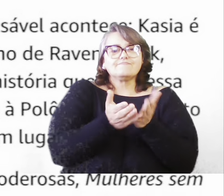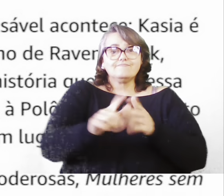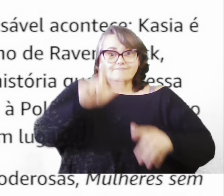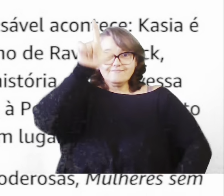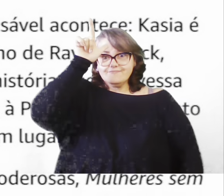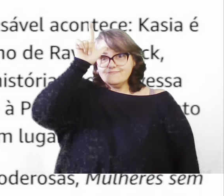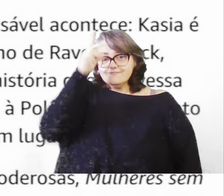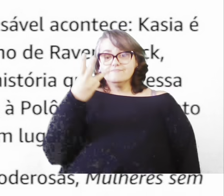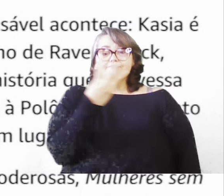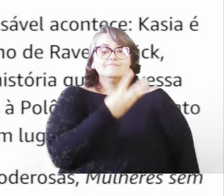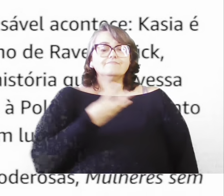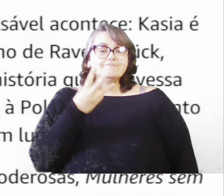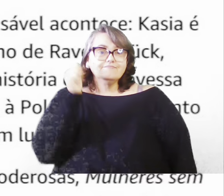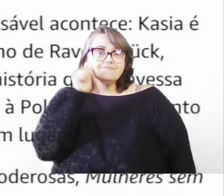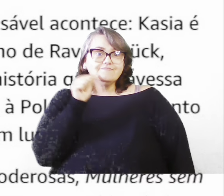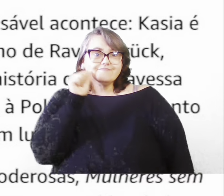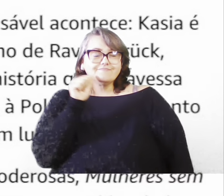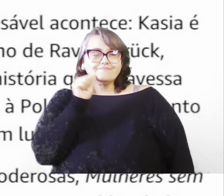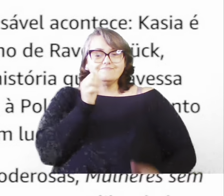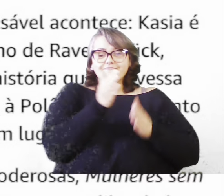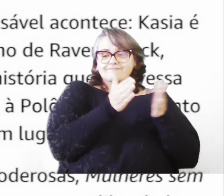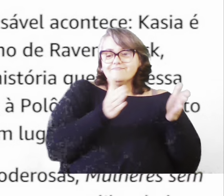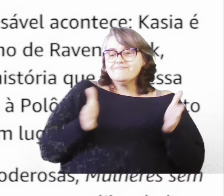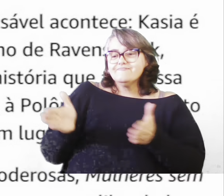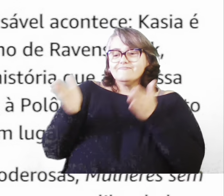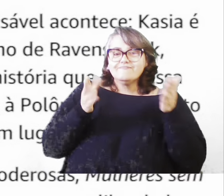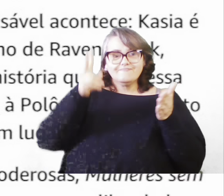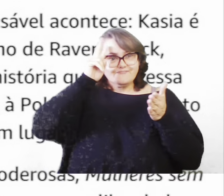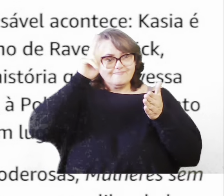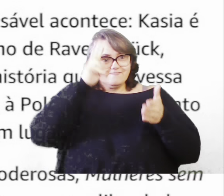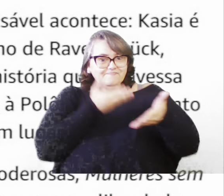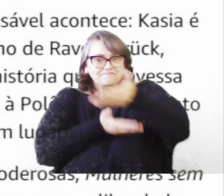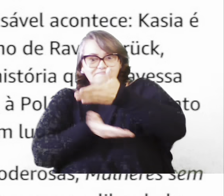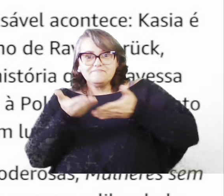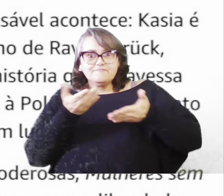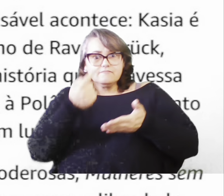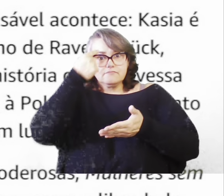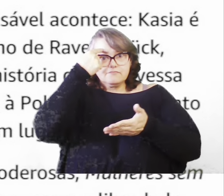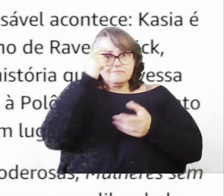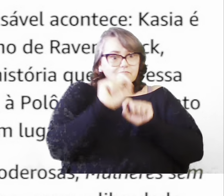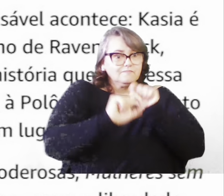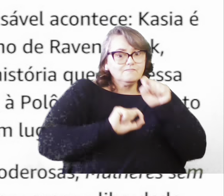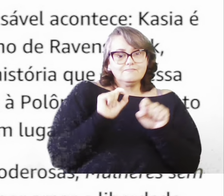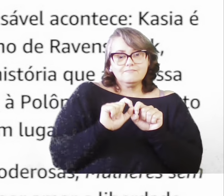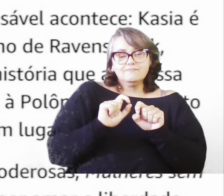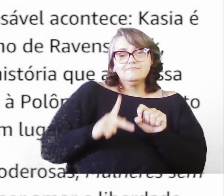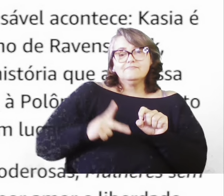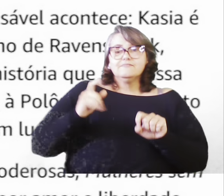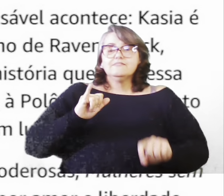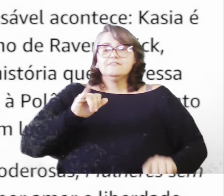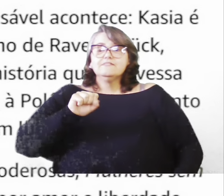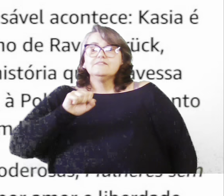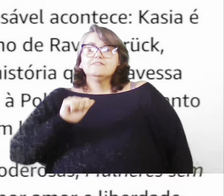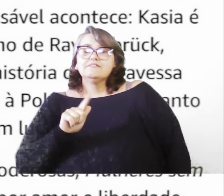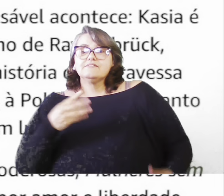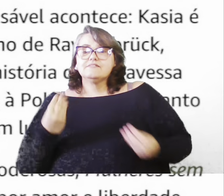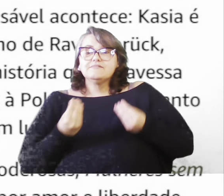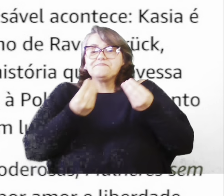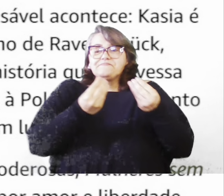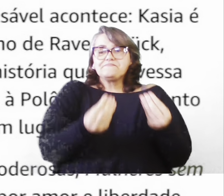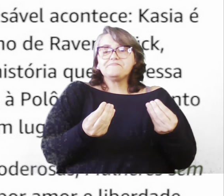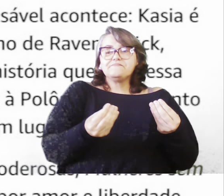a serviço da Alemanha. 3 mulheres cujas trajetórias se cruzam quando o impensável acontece. Kasia